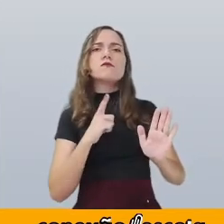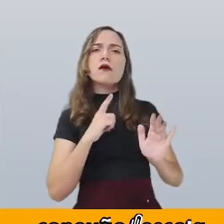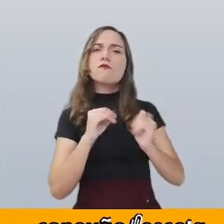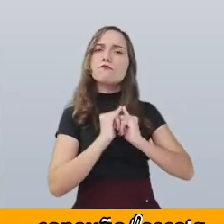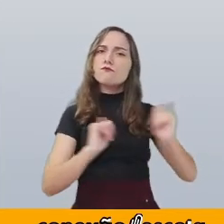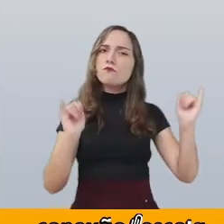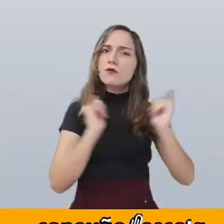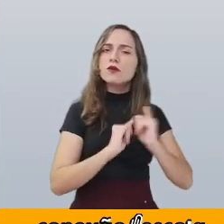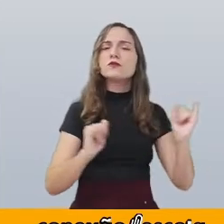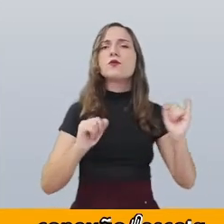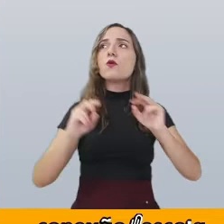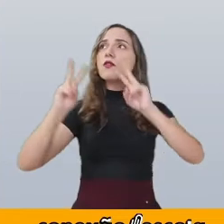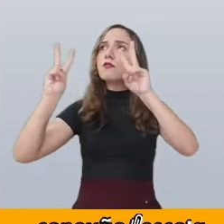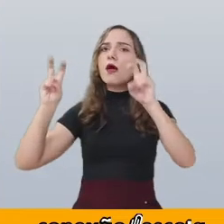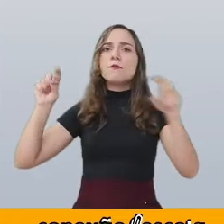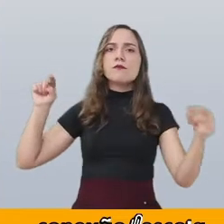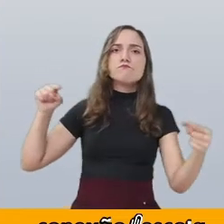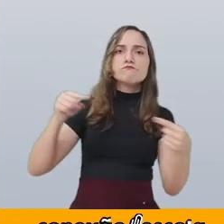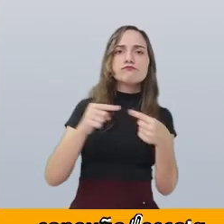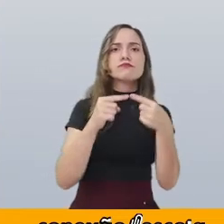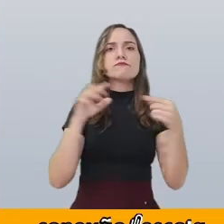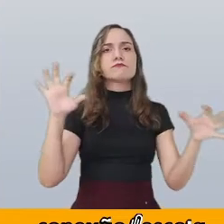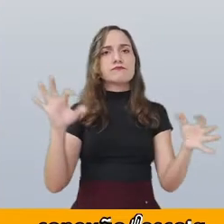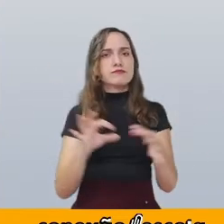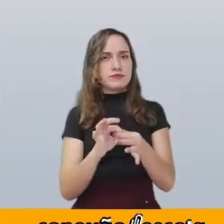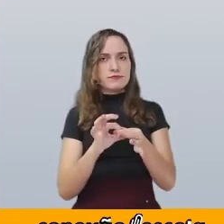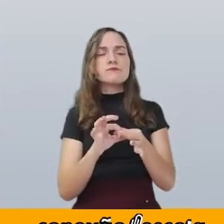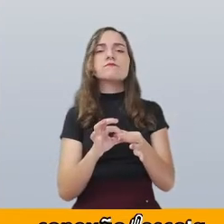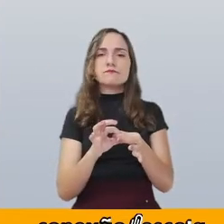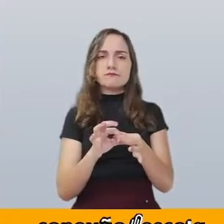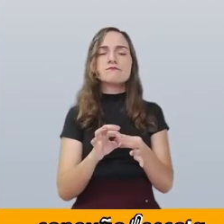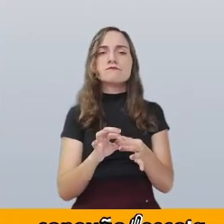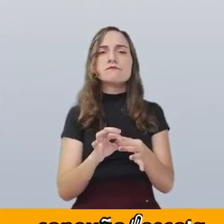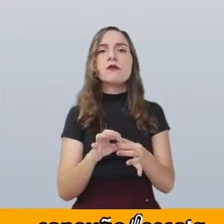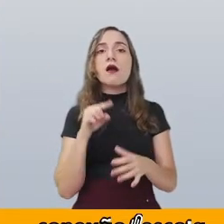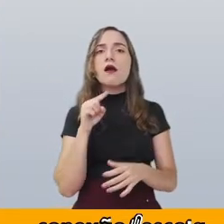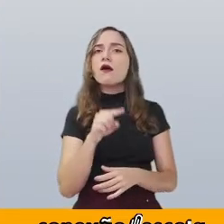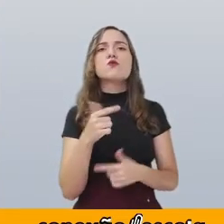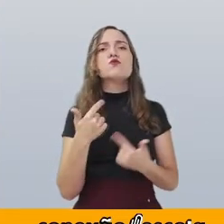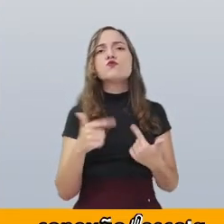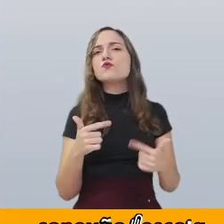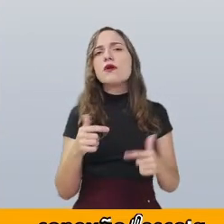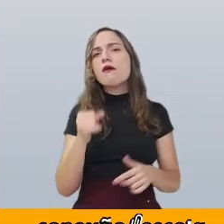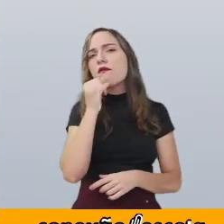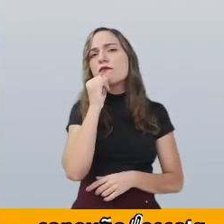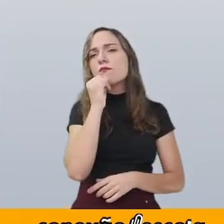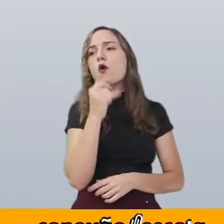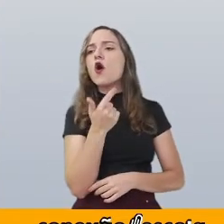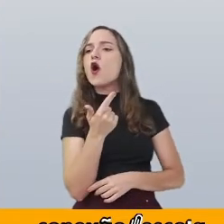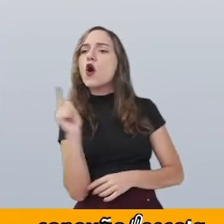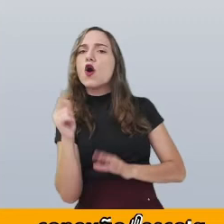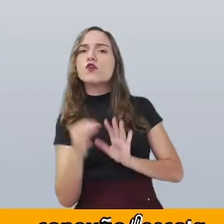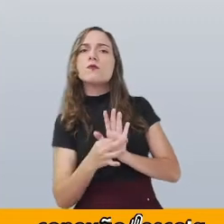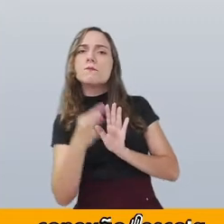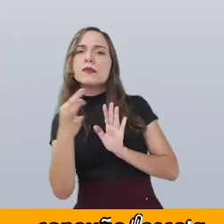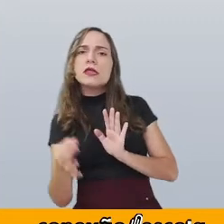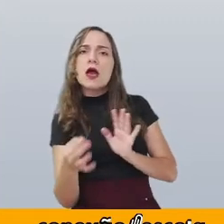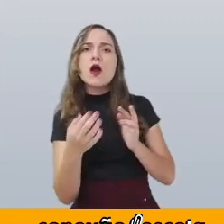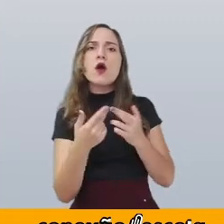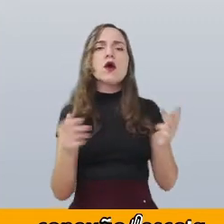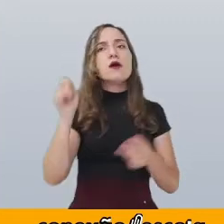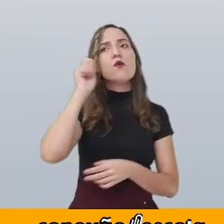informações sobre determinado assunto. Não há apresentação de opinião